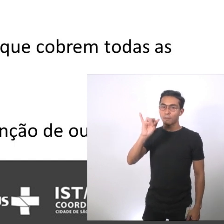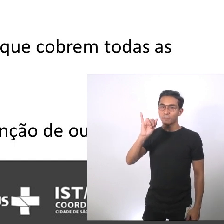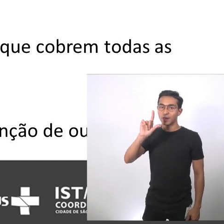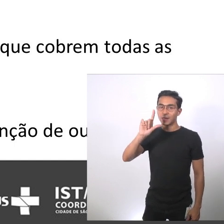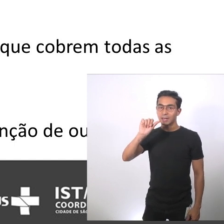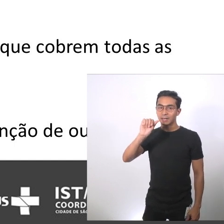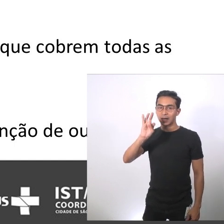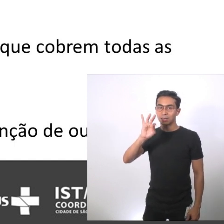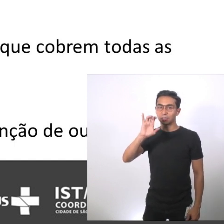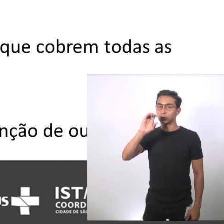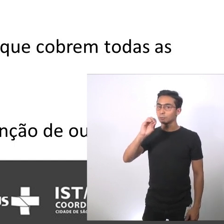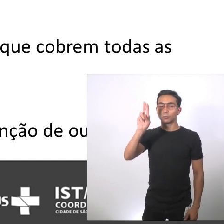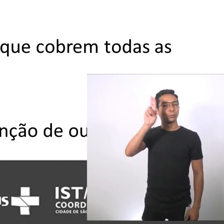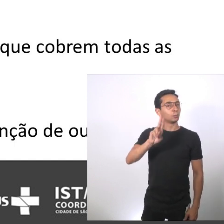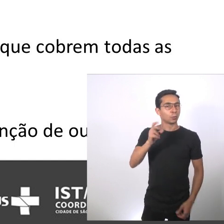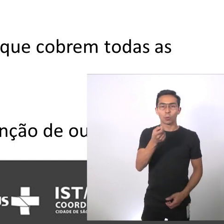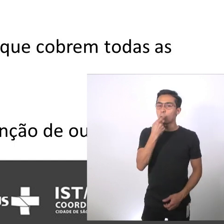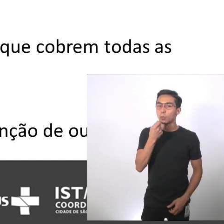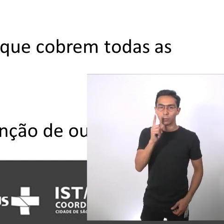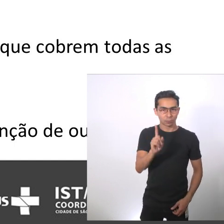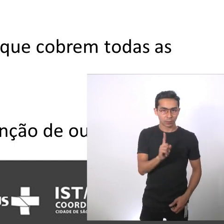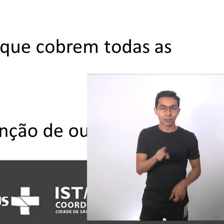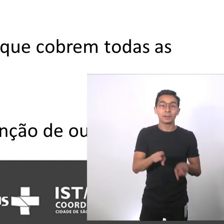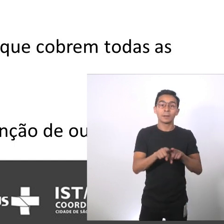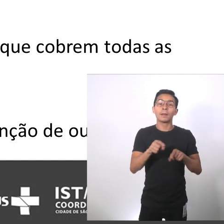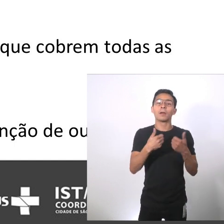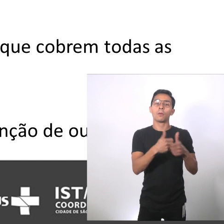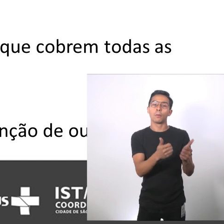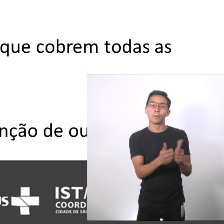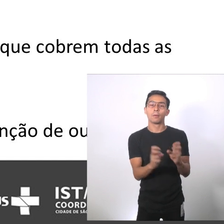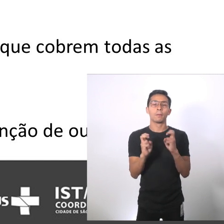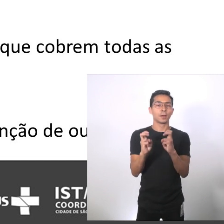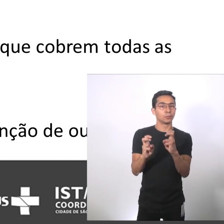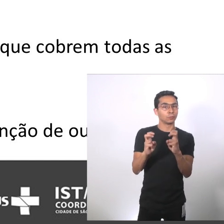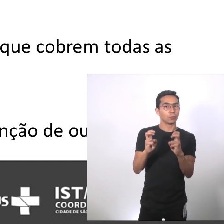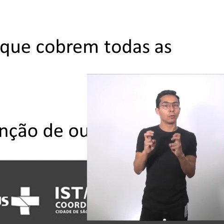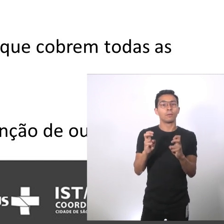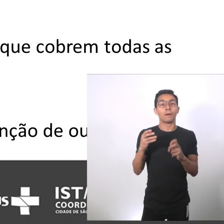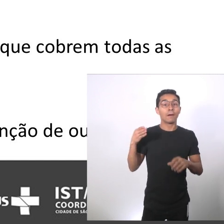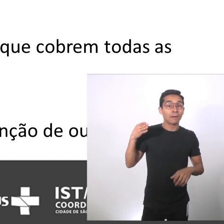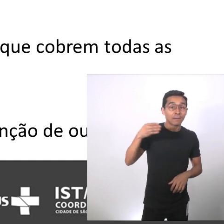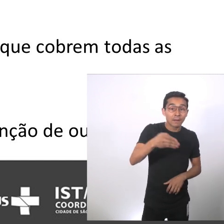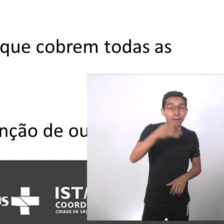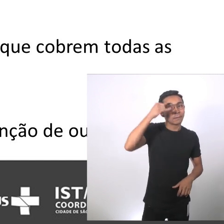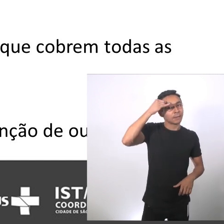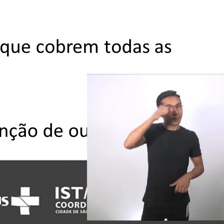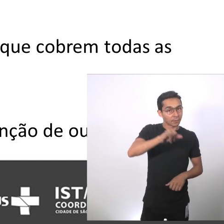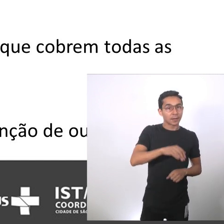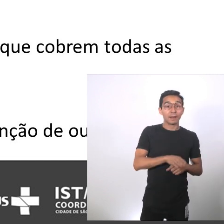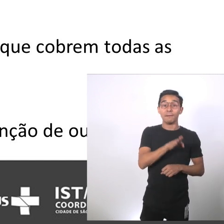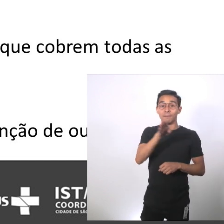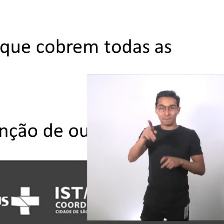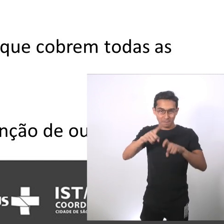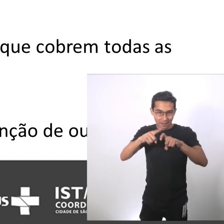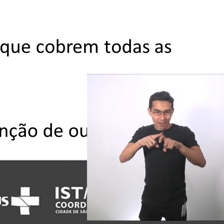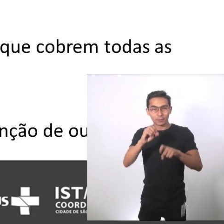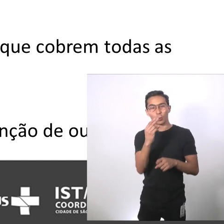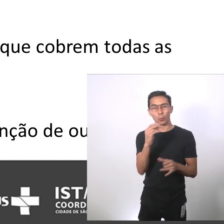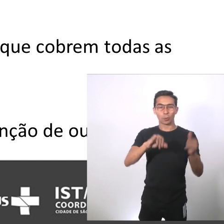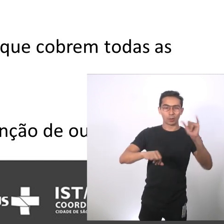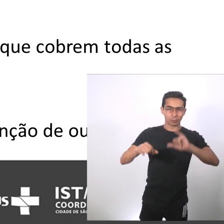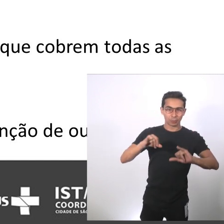evitar transporte público, e se esse paciente for se deslocar para ir ao médico ou ir a algum laboratório, usar roupas que